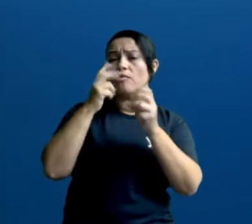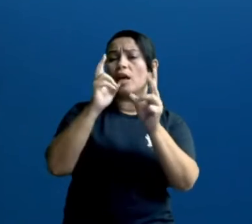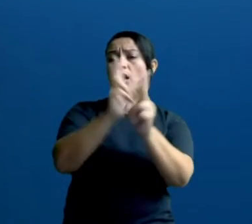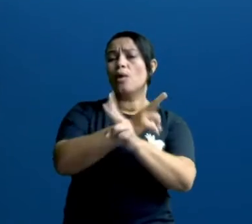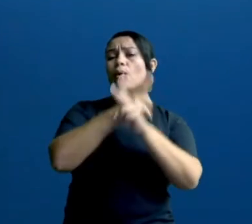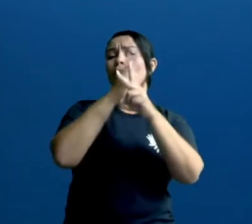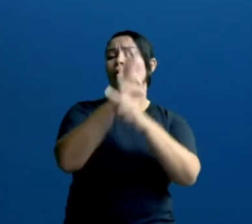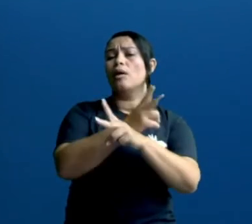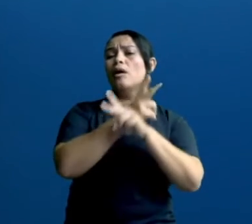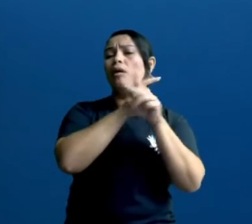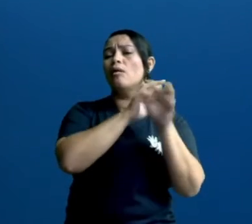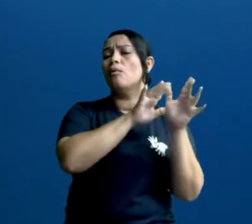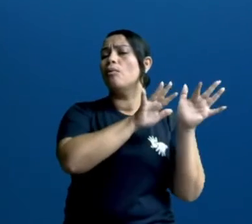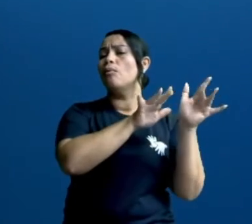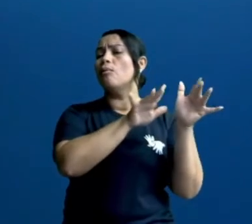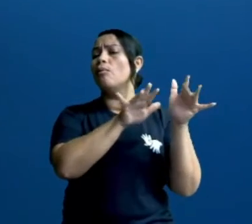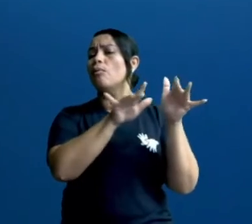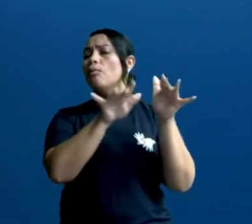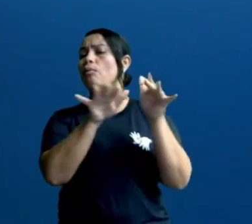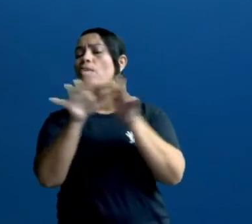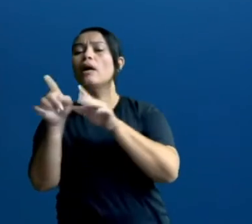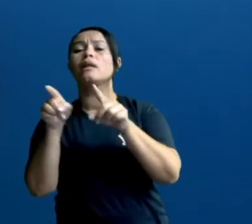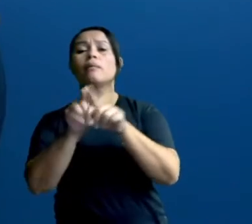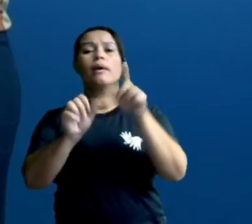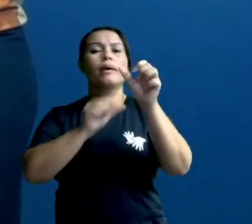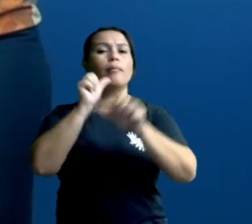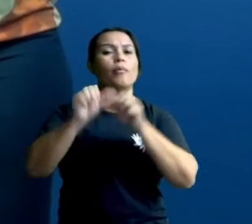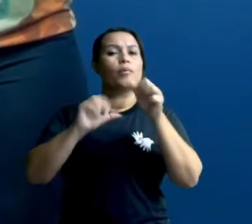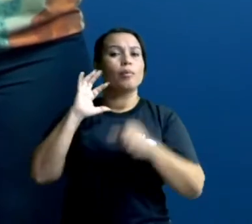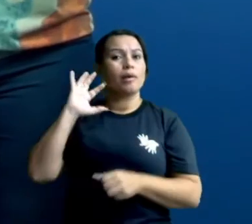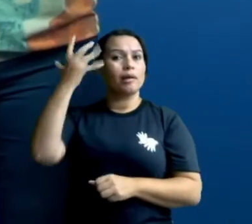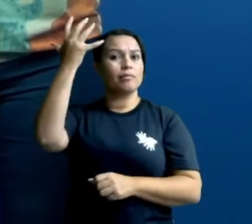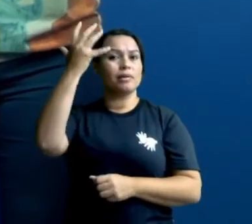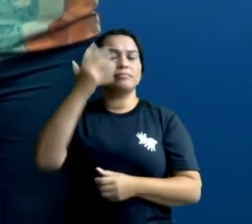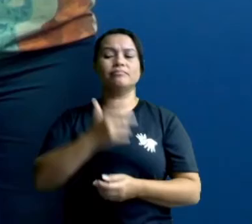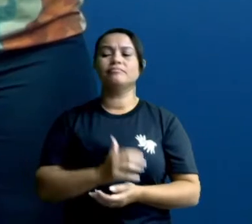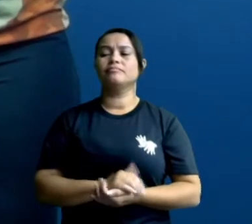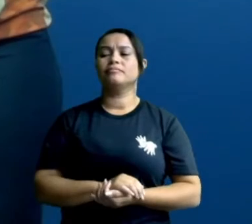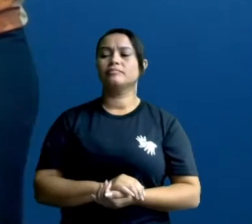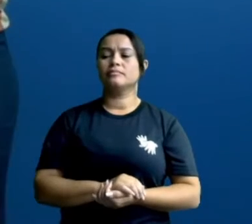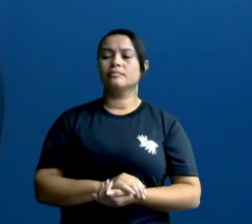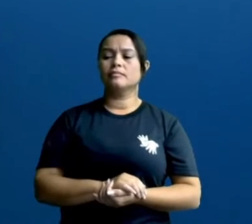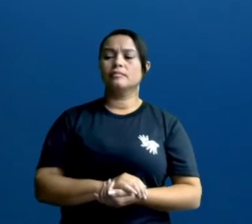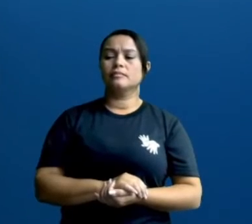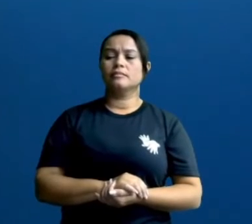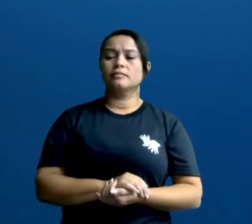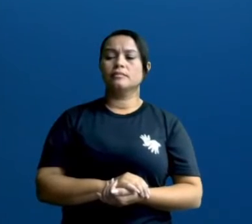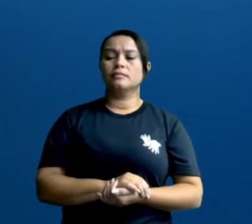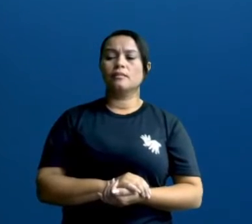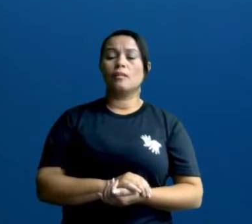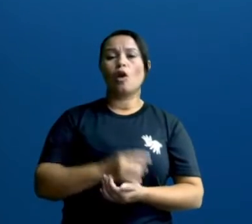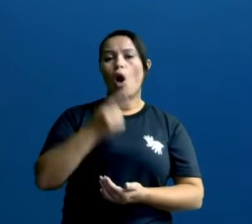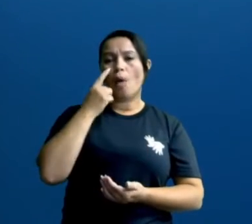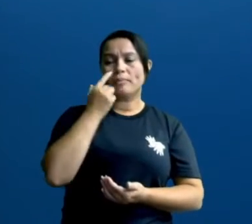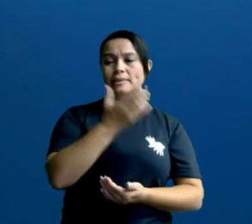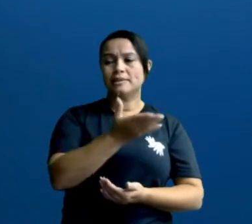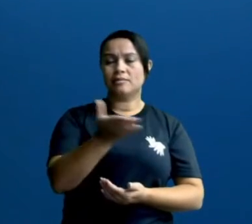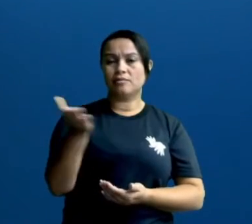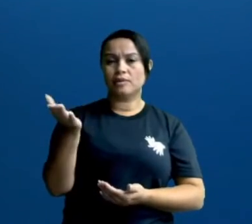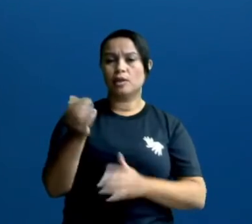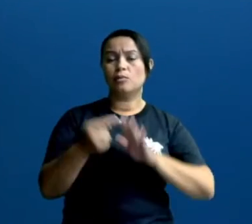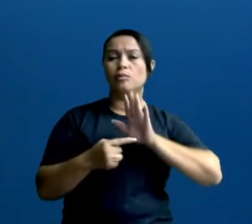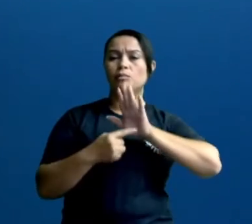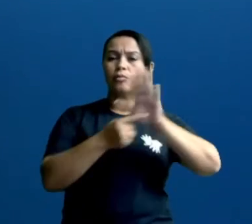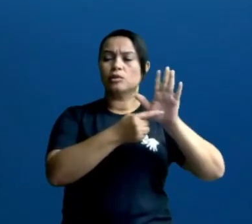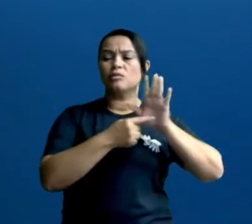deslocamento das massas do ar e como ela interfere no clima E aí hoje eu trouxe para